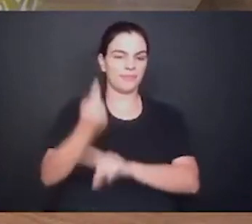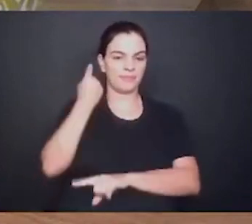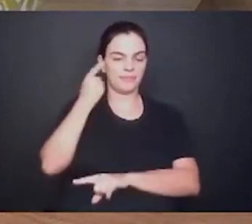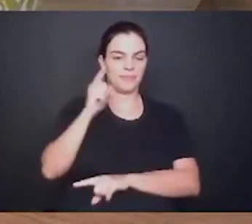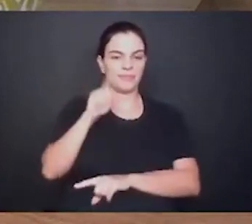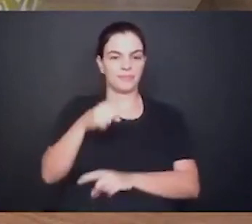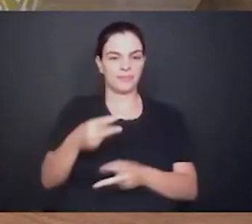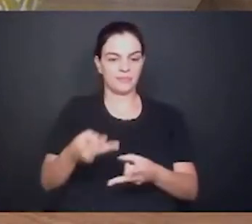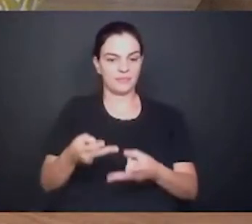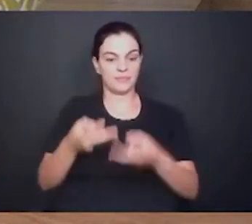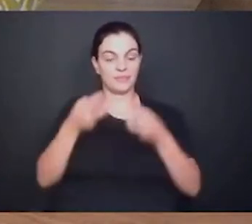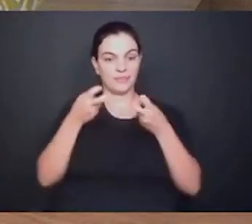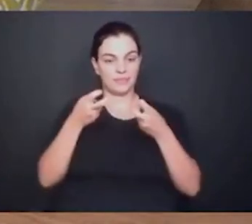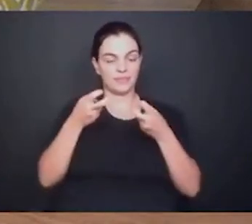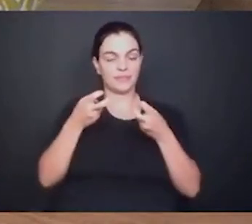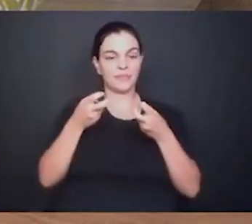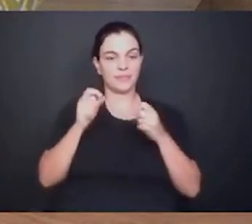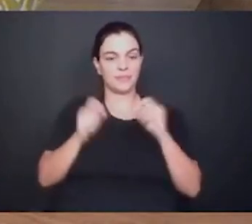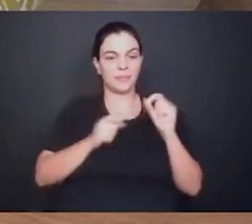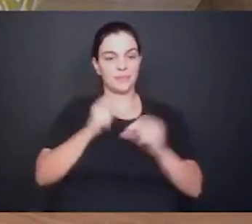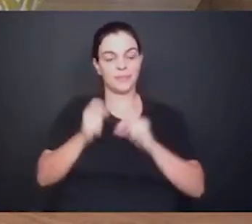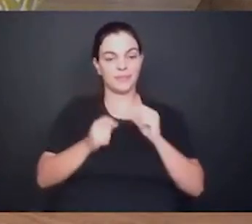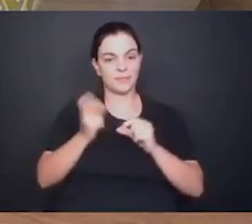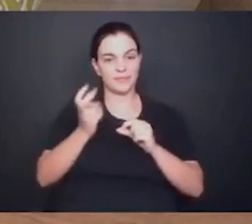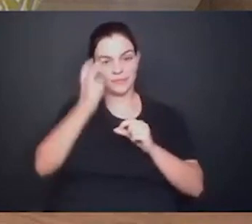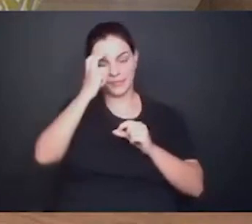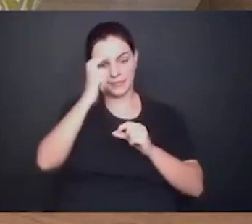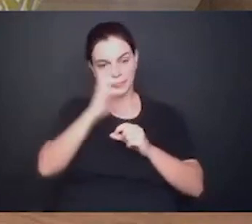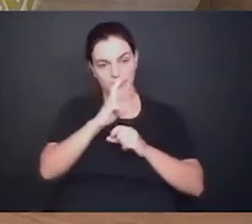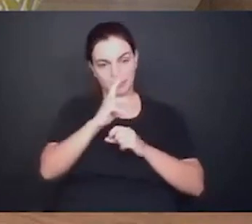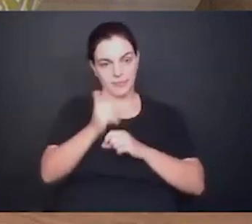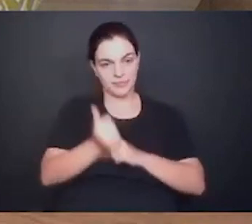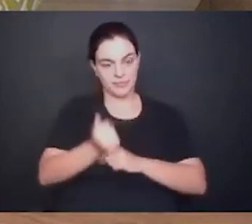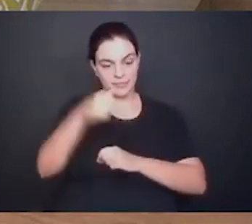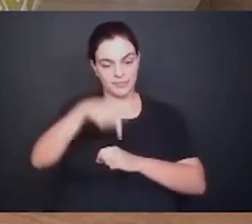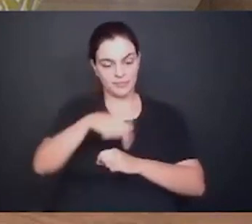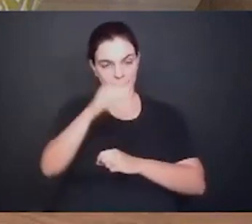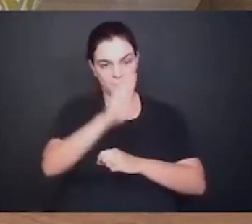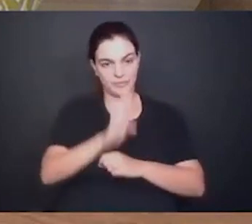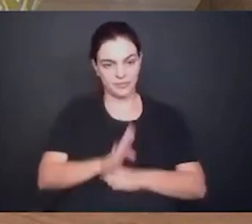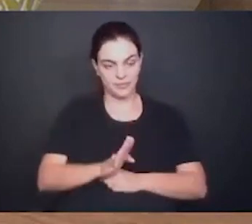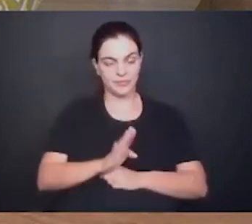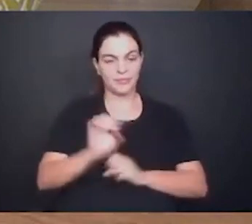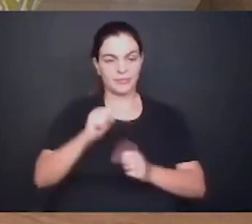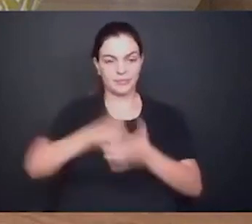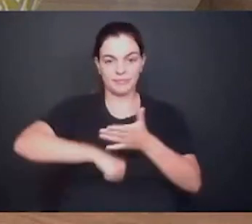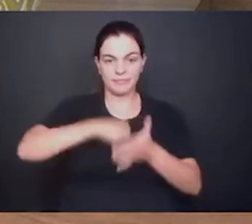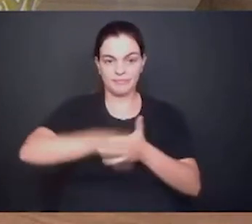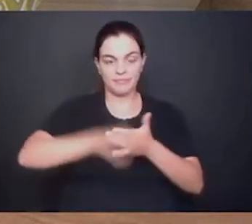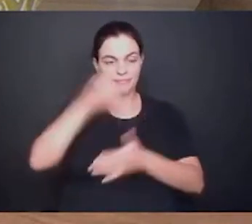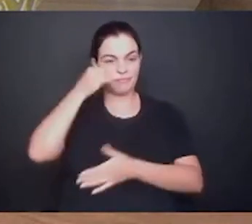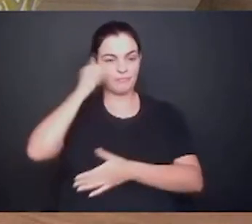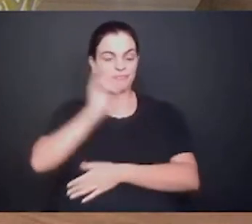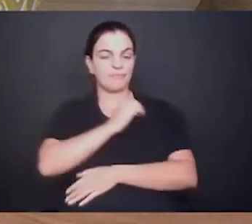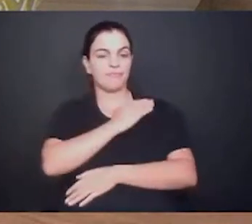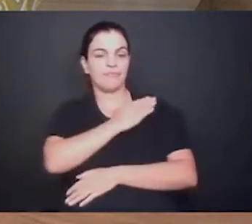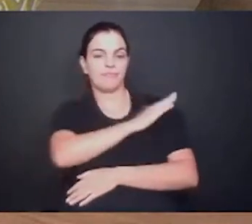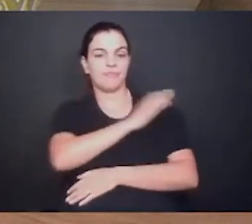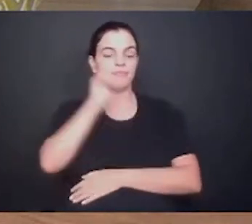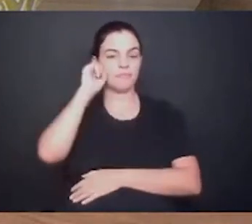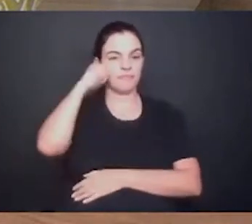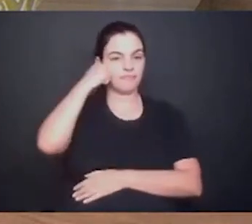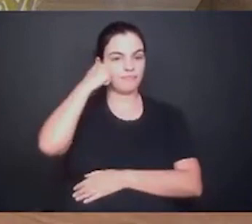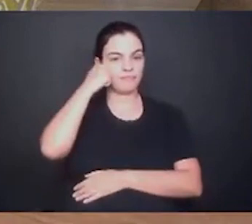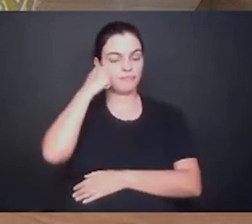cultura afro-brasileira, na luta contra o racismo e na promoção da igualdade racial. A comunidade negra, ela sempre resistiu. Onde